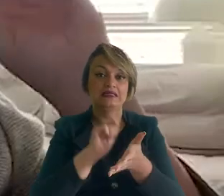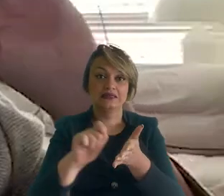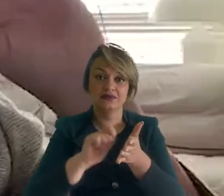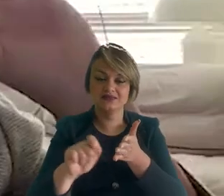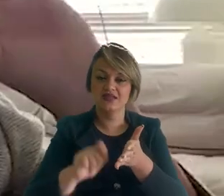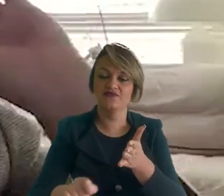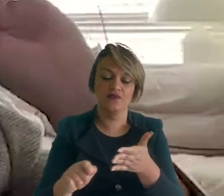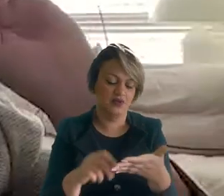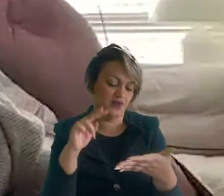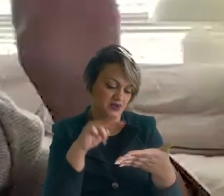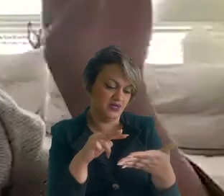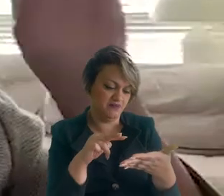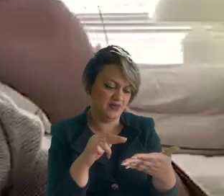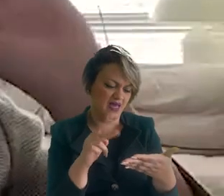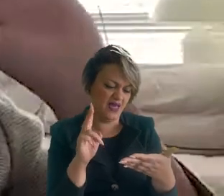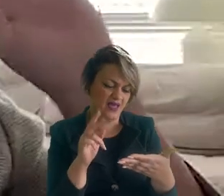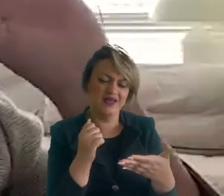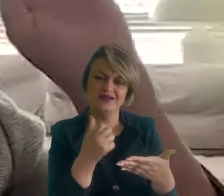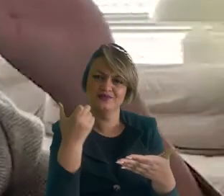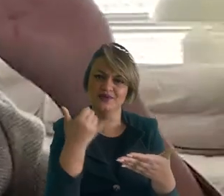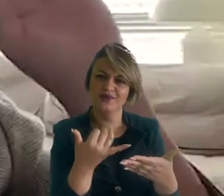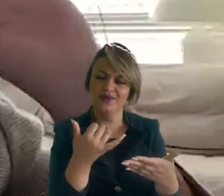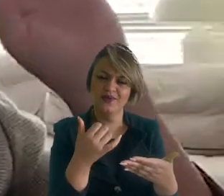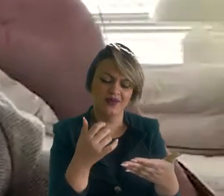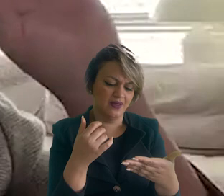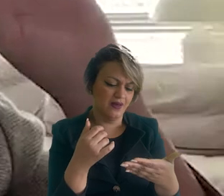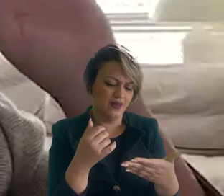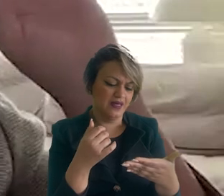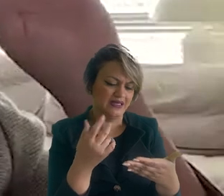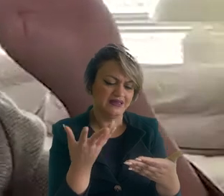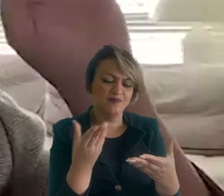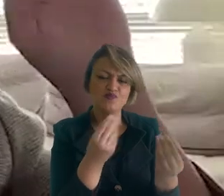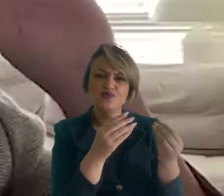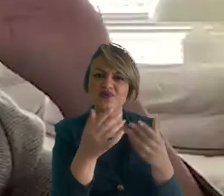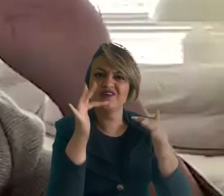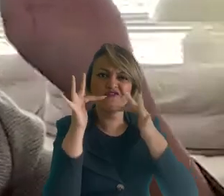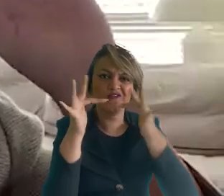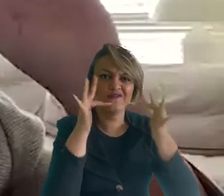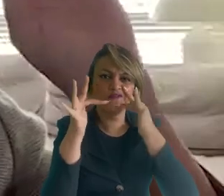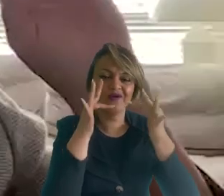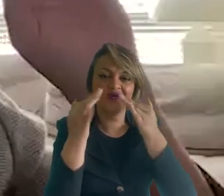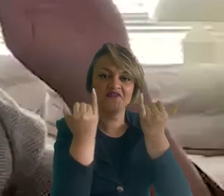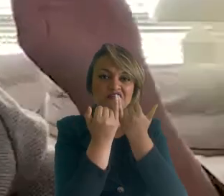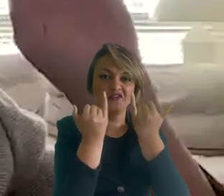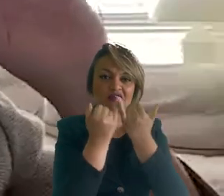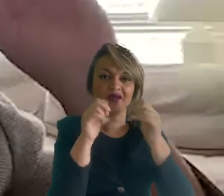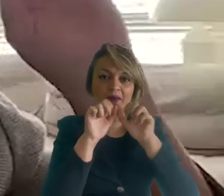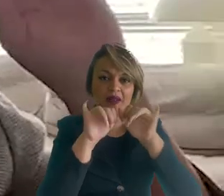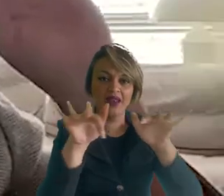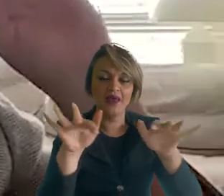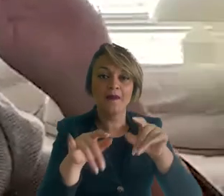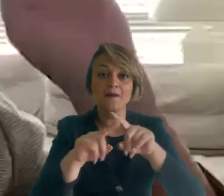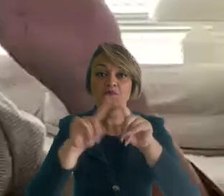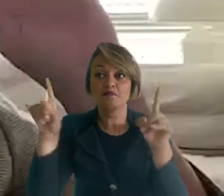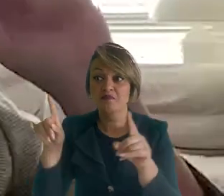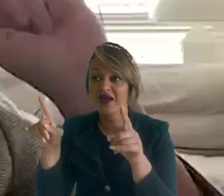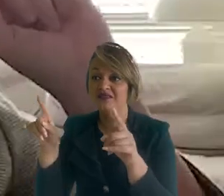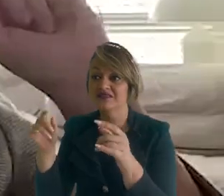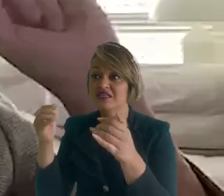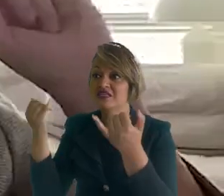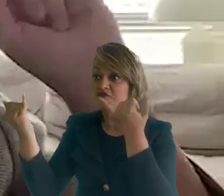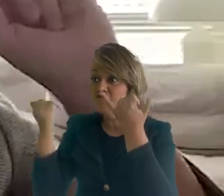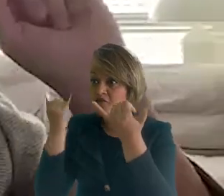estamos vivendo um tempo muito curioso de bulimia de fofocas e de anorexia da linguagem da